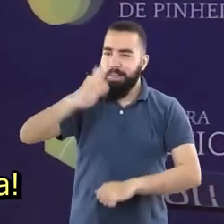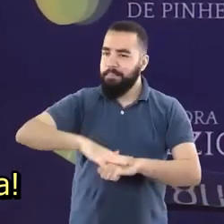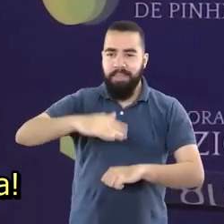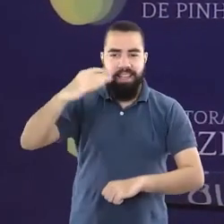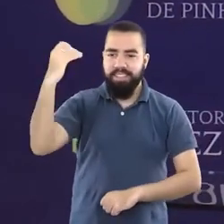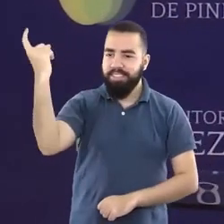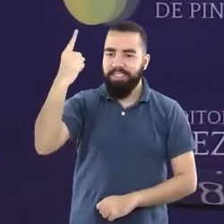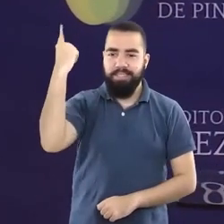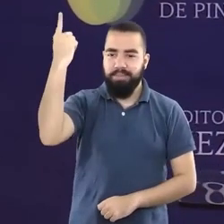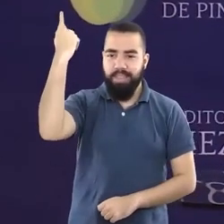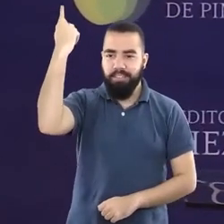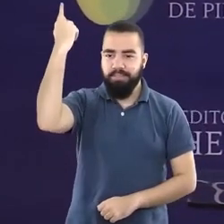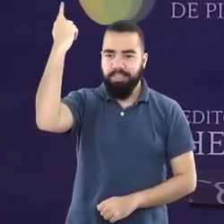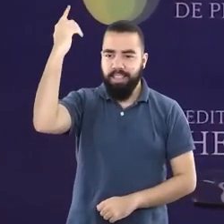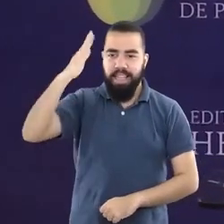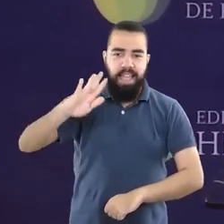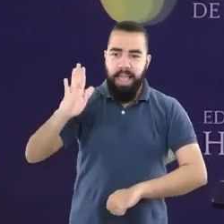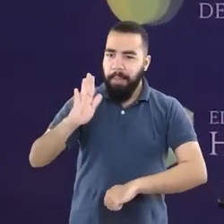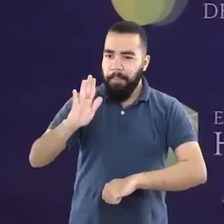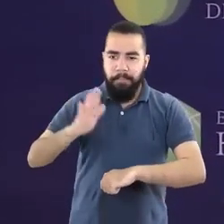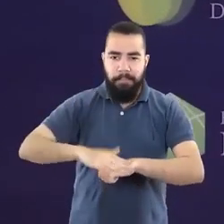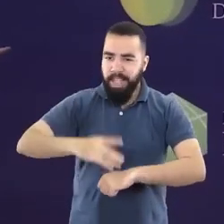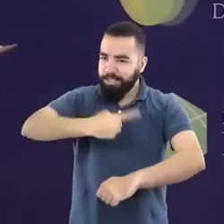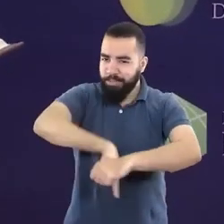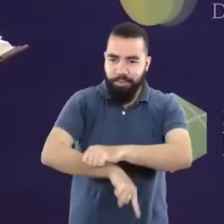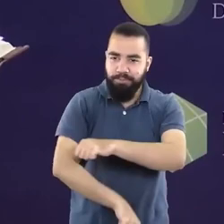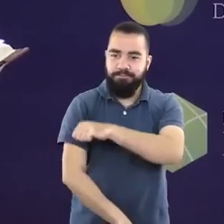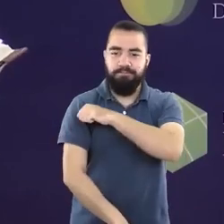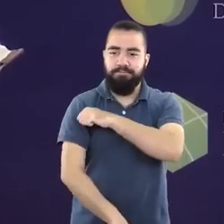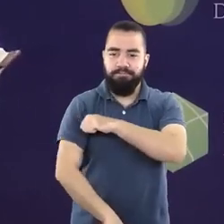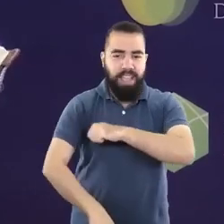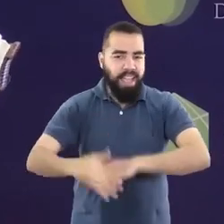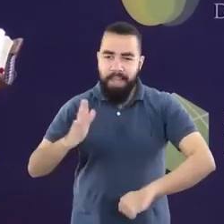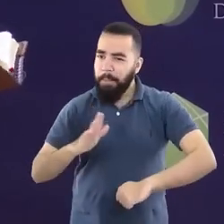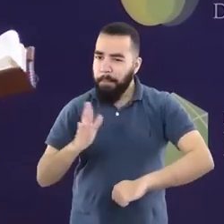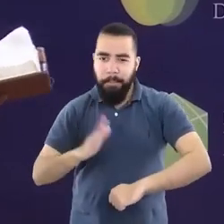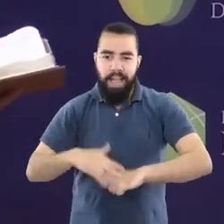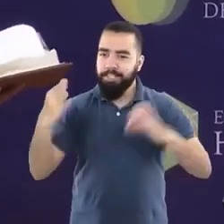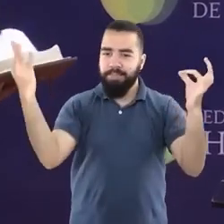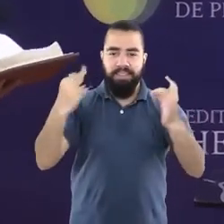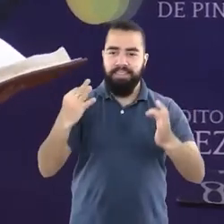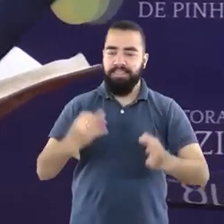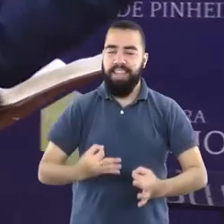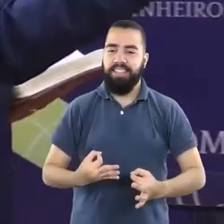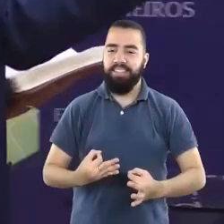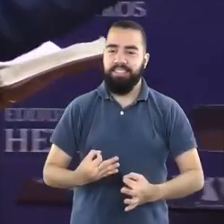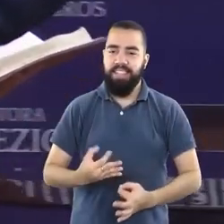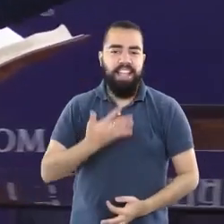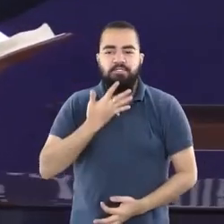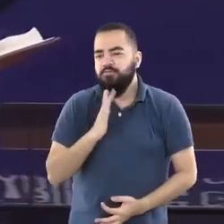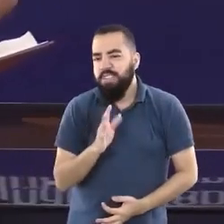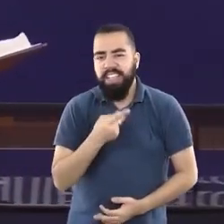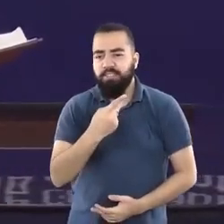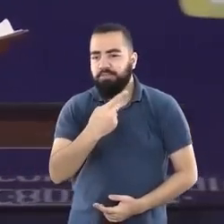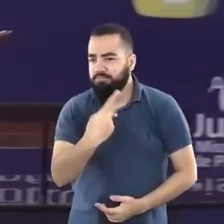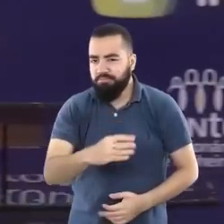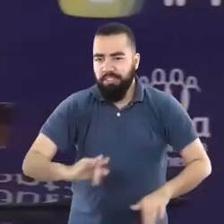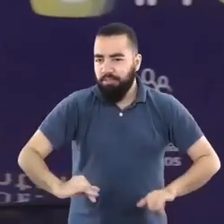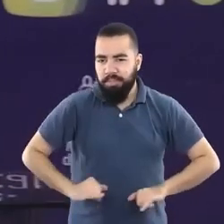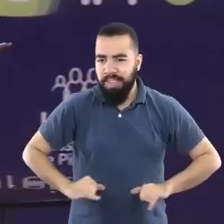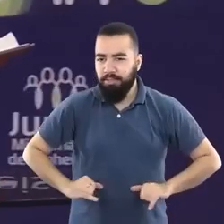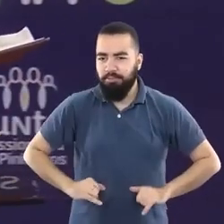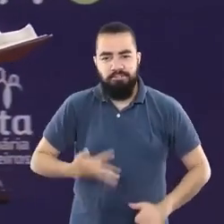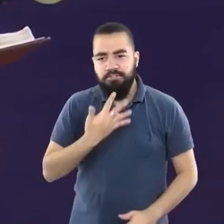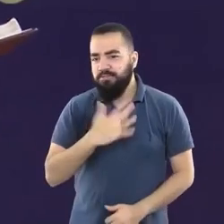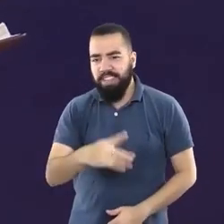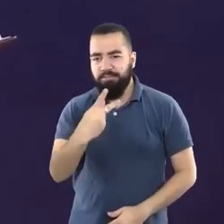lá. Eu não sei a crise que você está vivendo, a dor que está latejando o seu peito, eu não sei a circunstância que está assolando a sua alma, eu